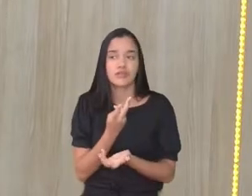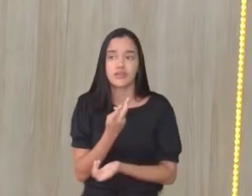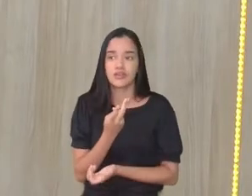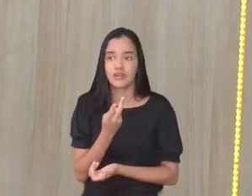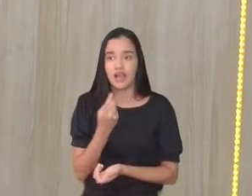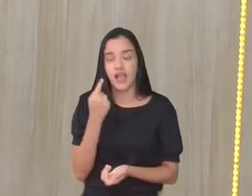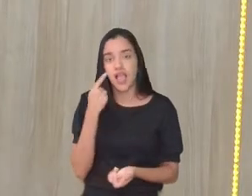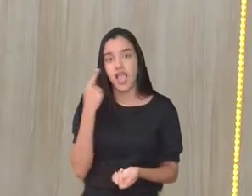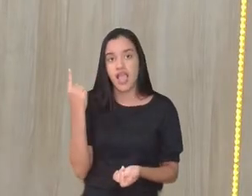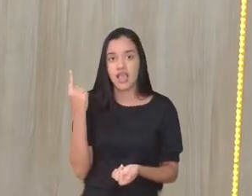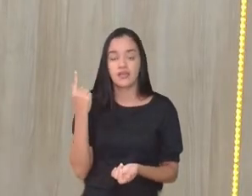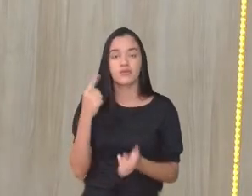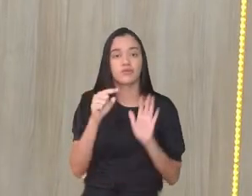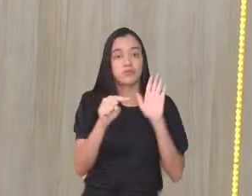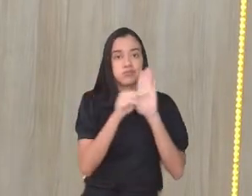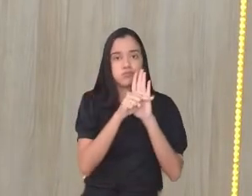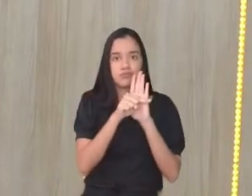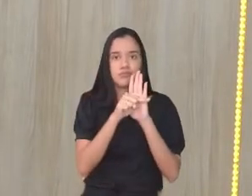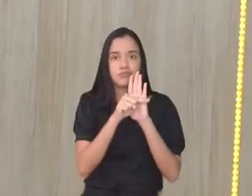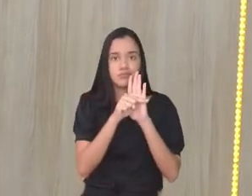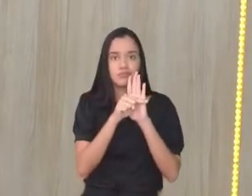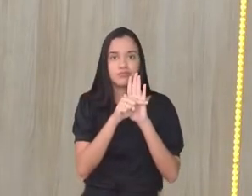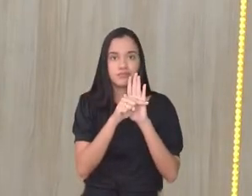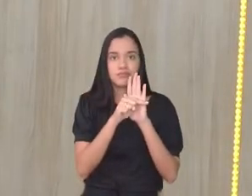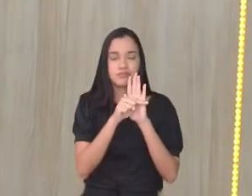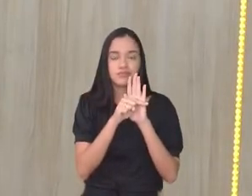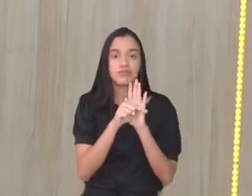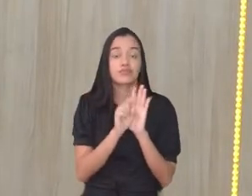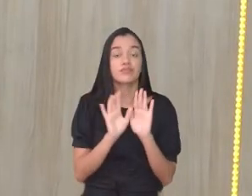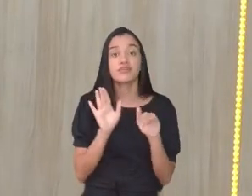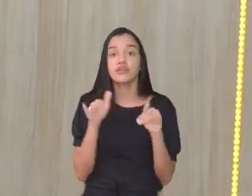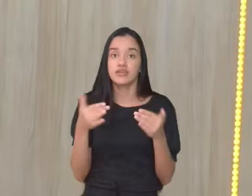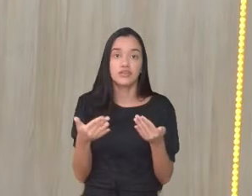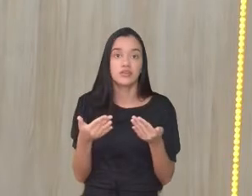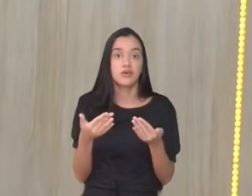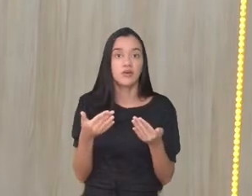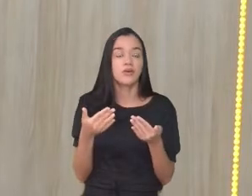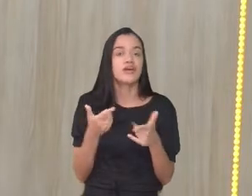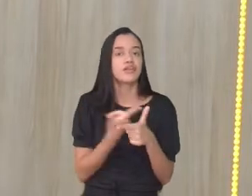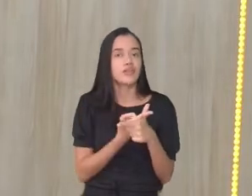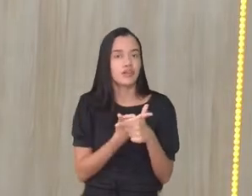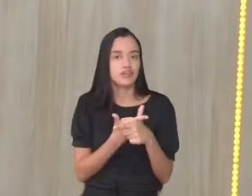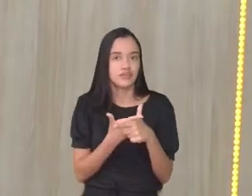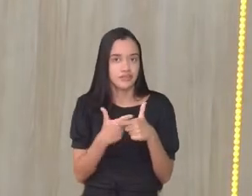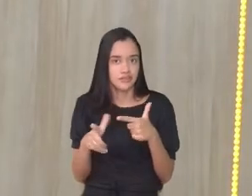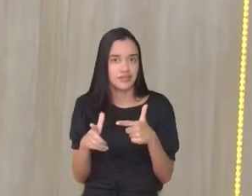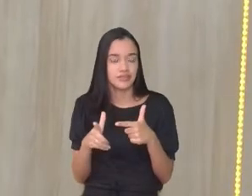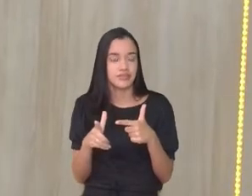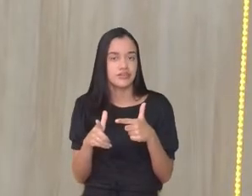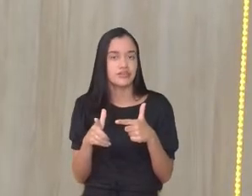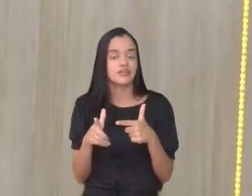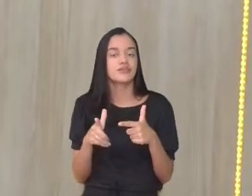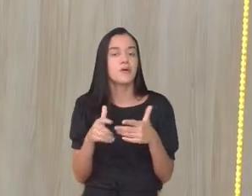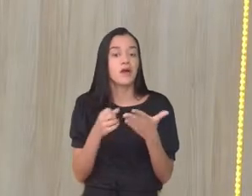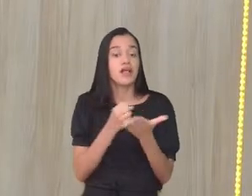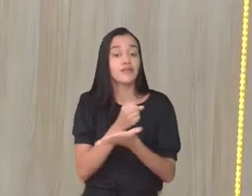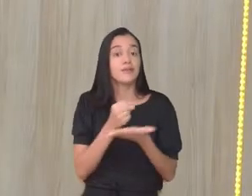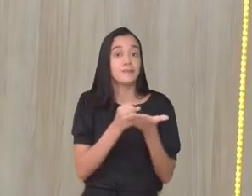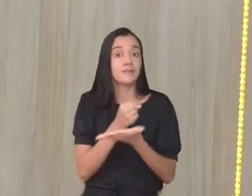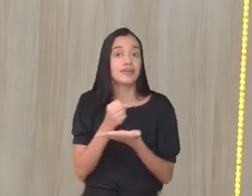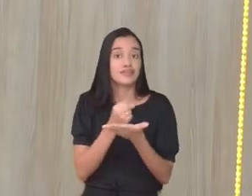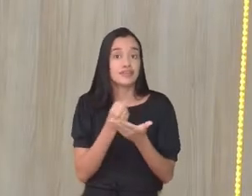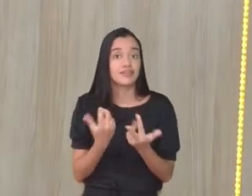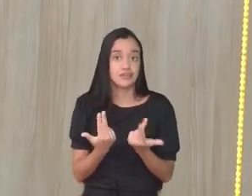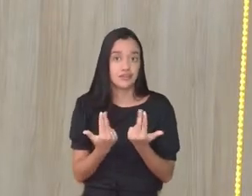Eu subtraí os expoentes. Então, na divisão de potência de mesma base, a